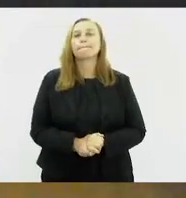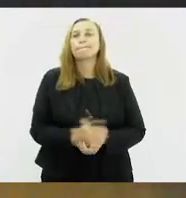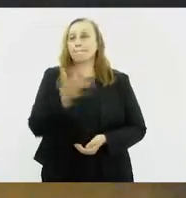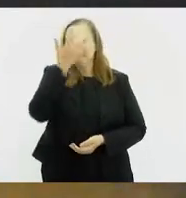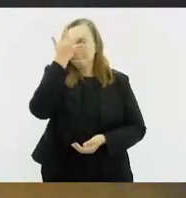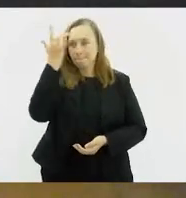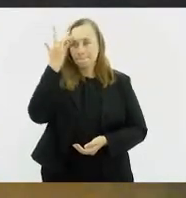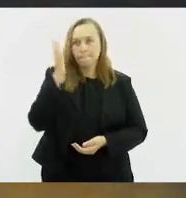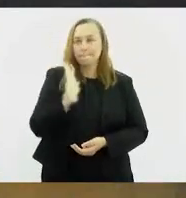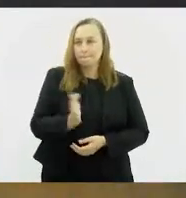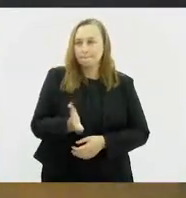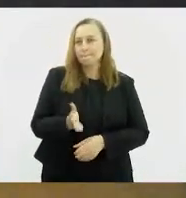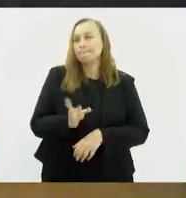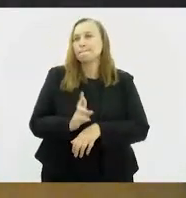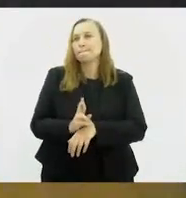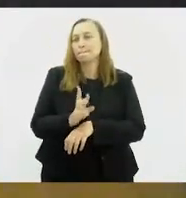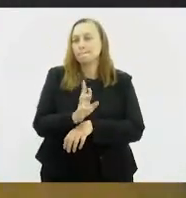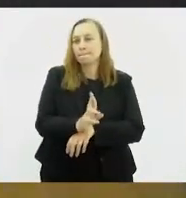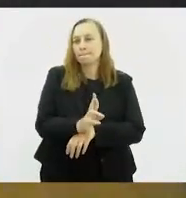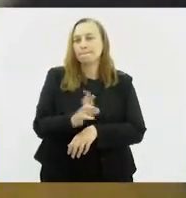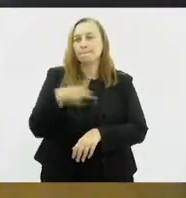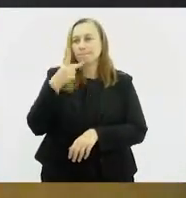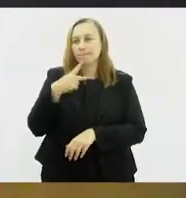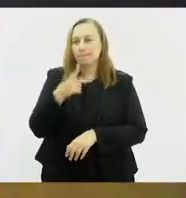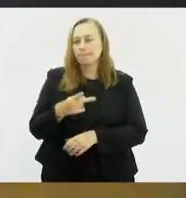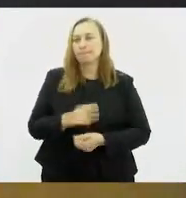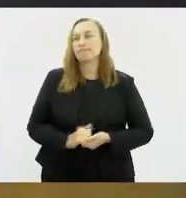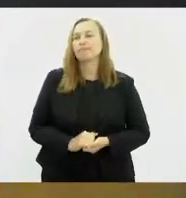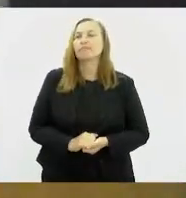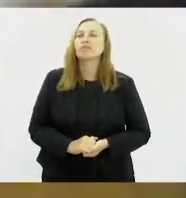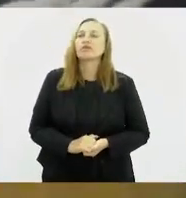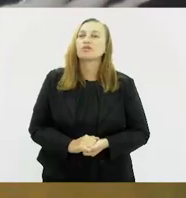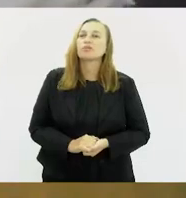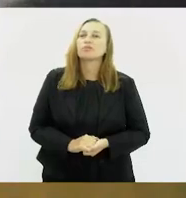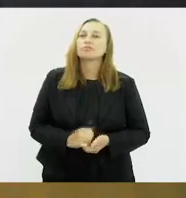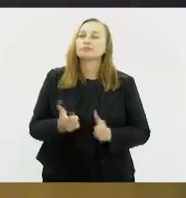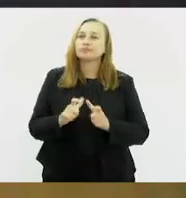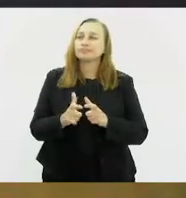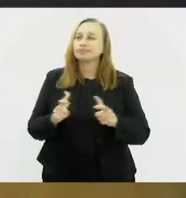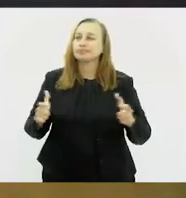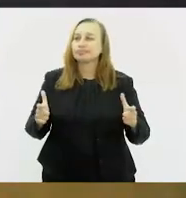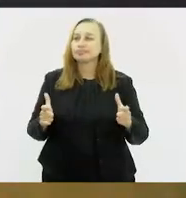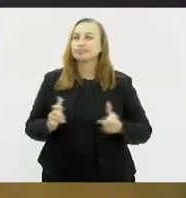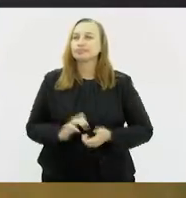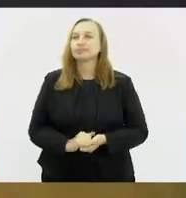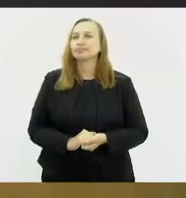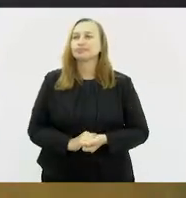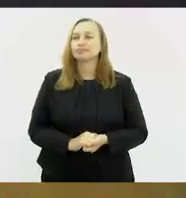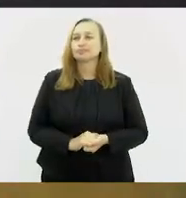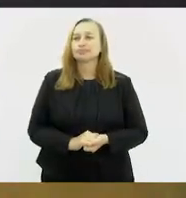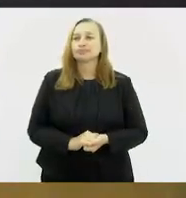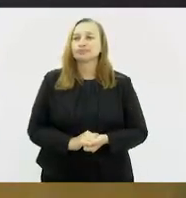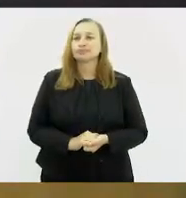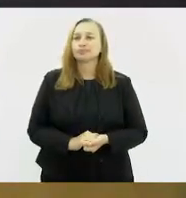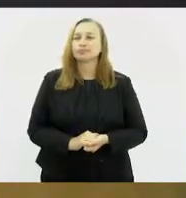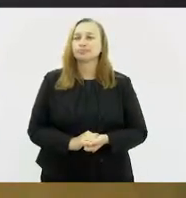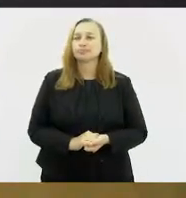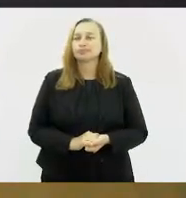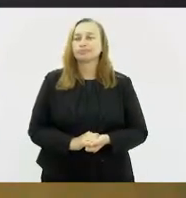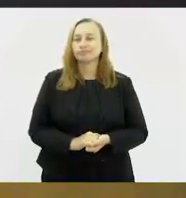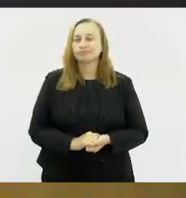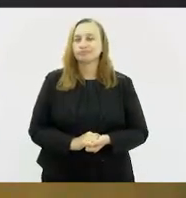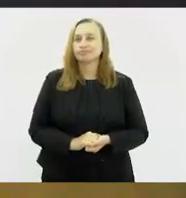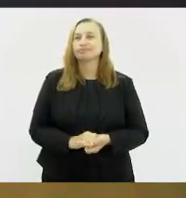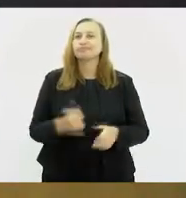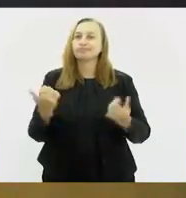José Roberto disse, ela é feita de uma imensidão, uma gama enorme de políticas públicas. A gente precisa, para uma